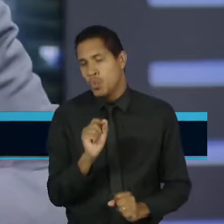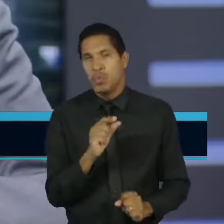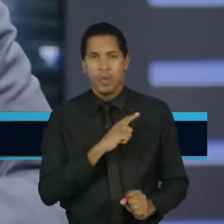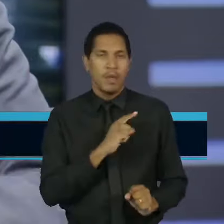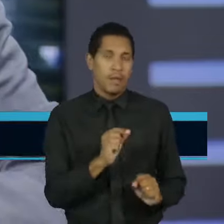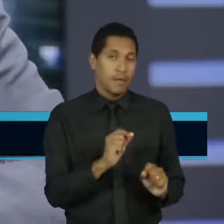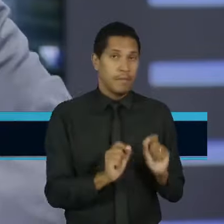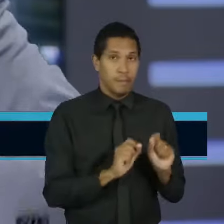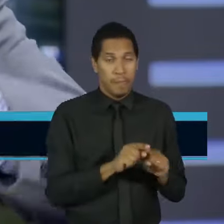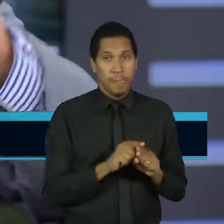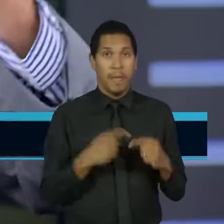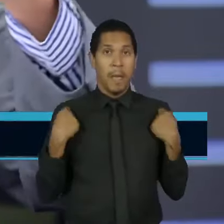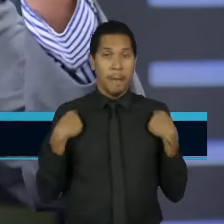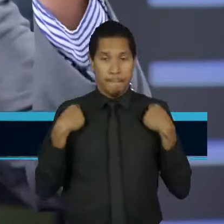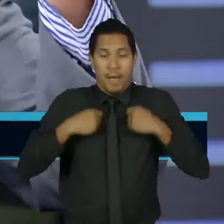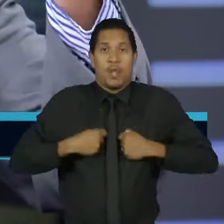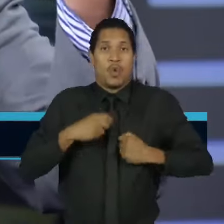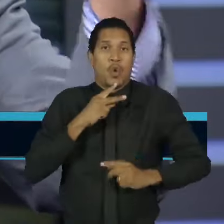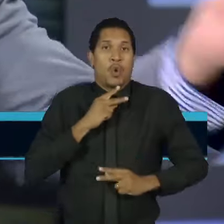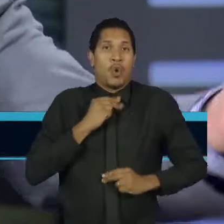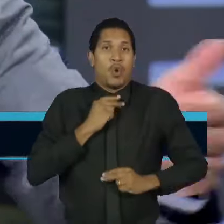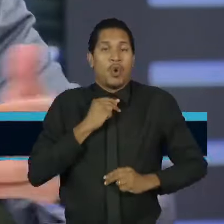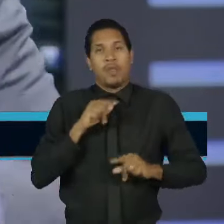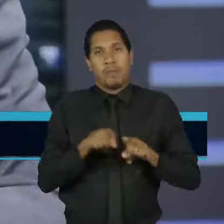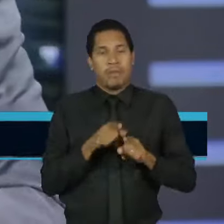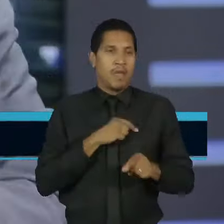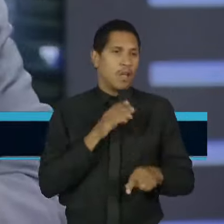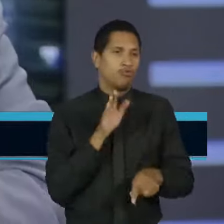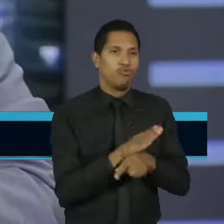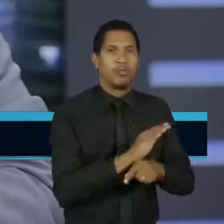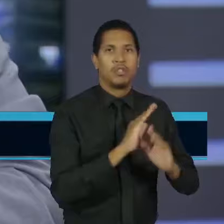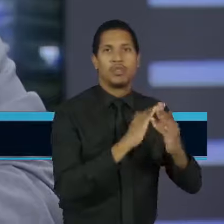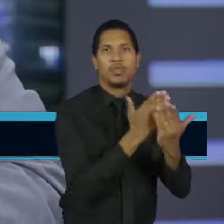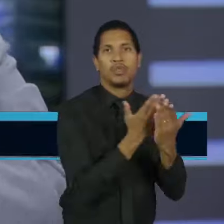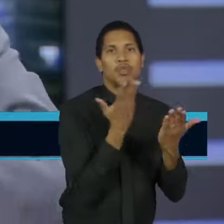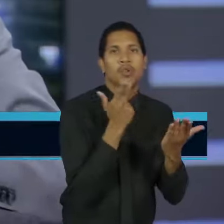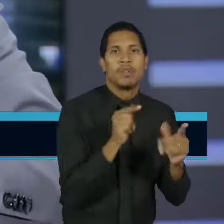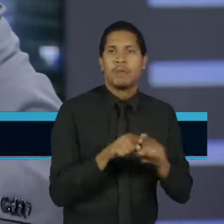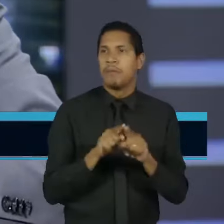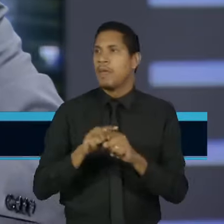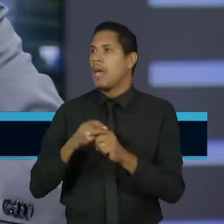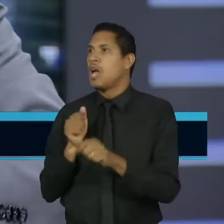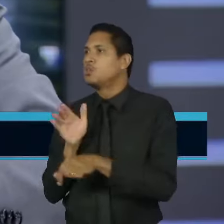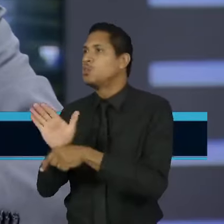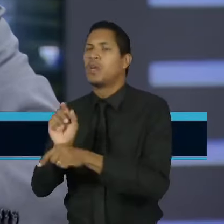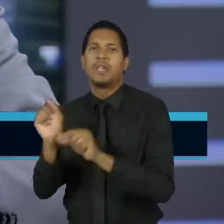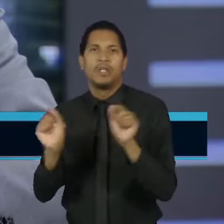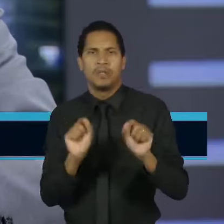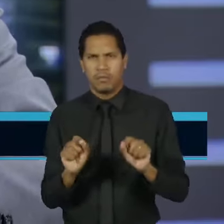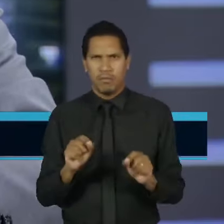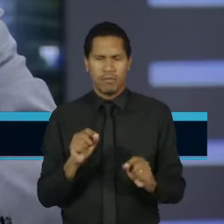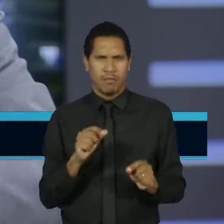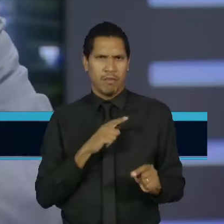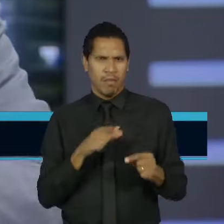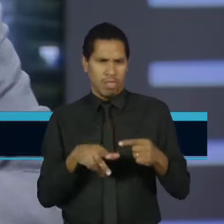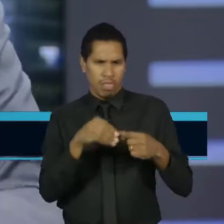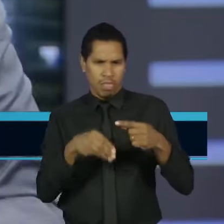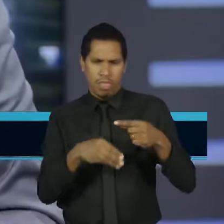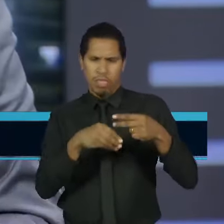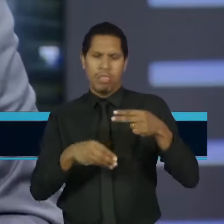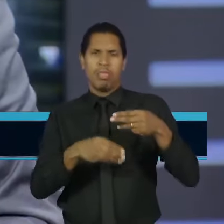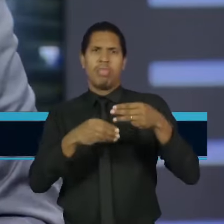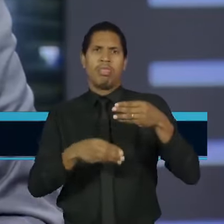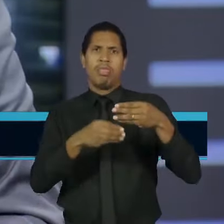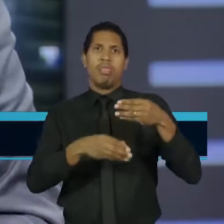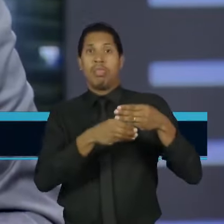disso, é paletó, é auxílio, é creche, é não sei o que mais. Então, são valores realmente que se tornam astronômicos.